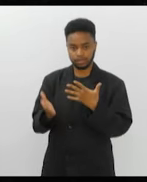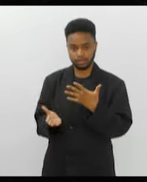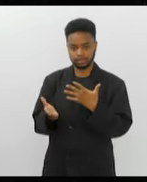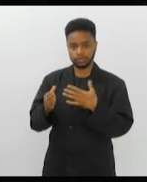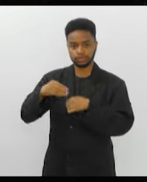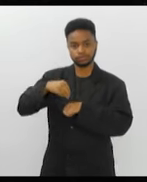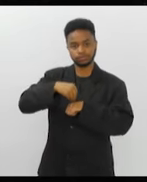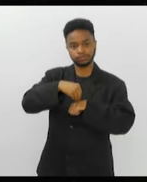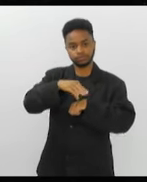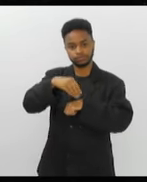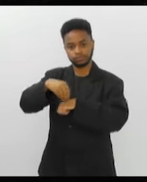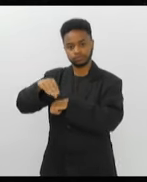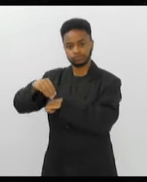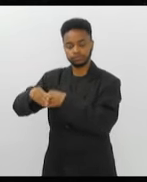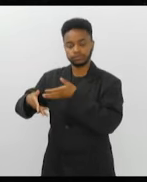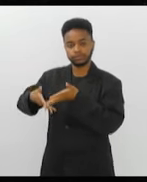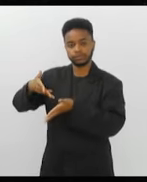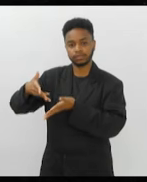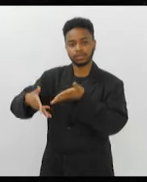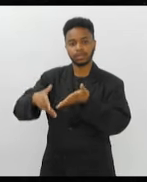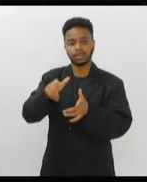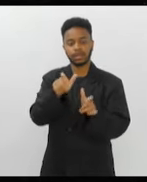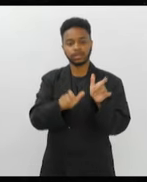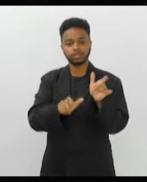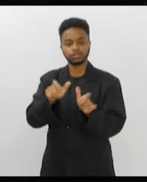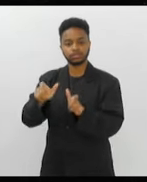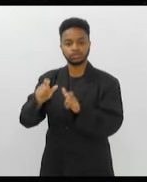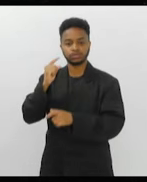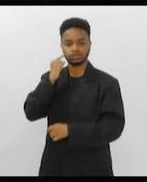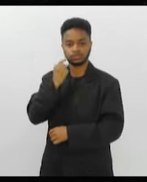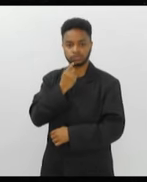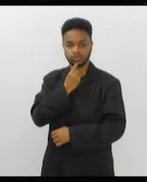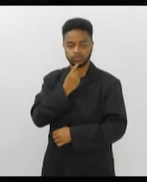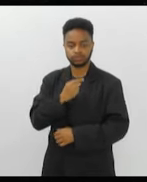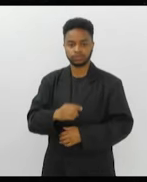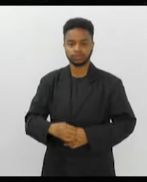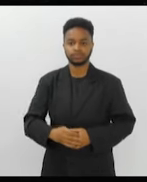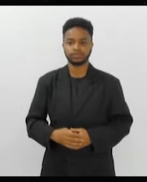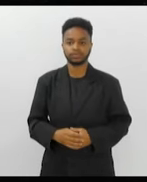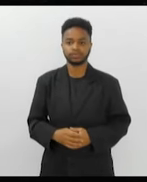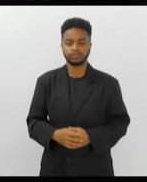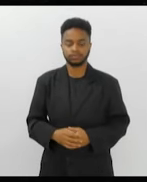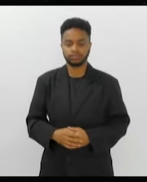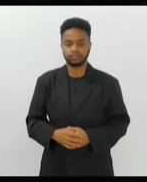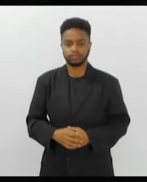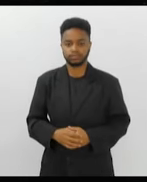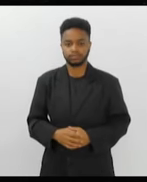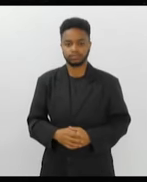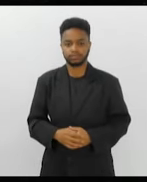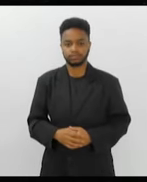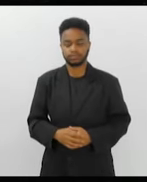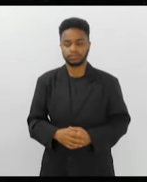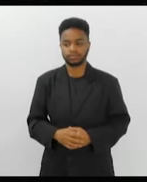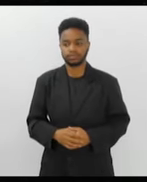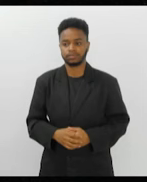Libras, que leva a nossa voz aos deficientes auditivos.